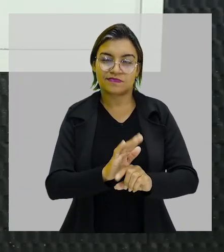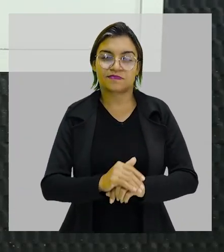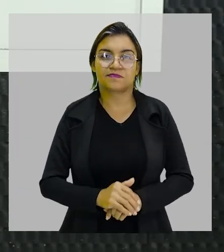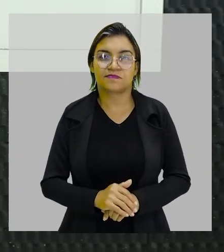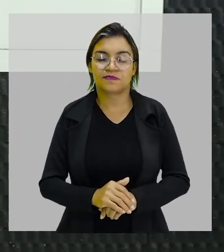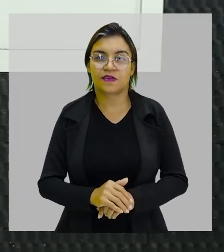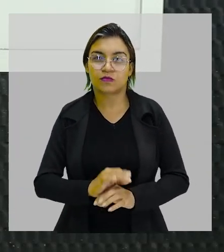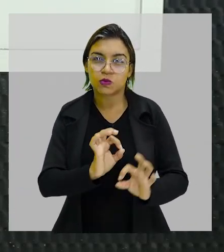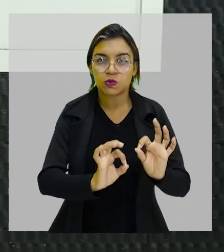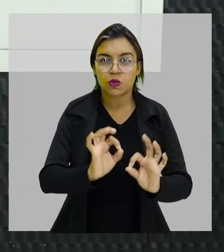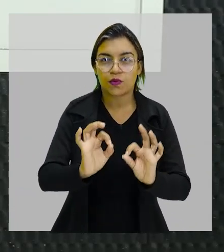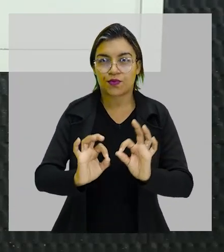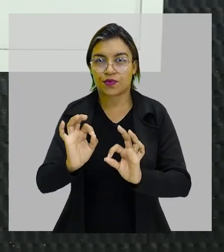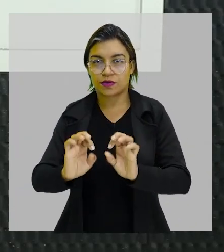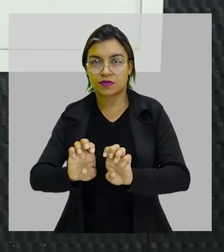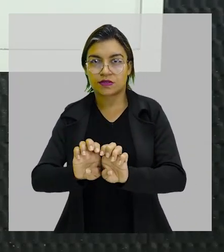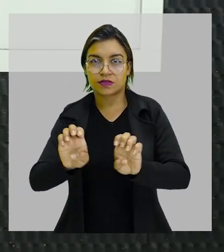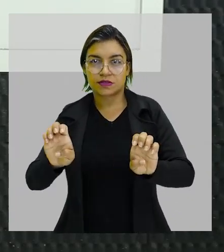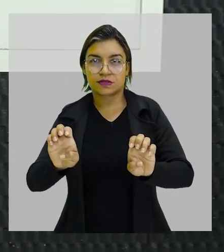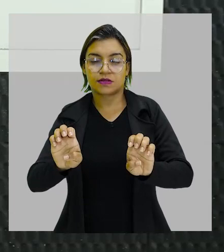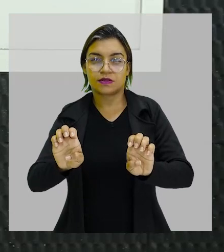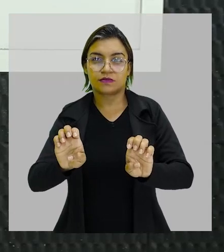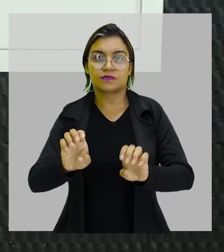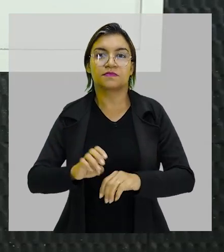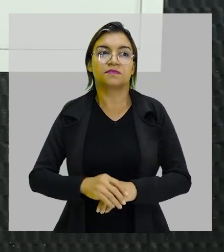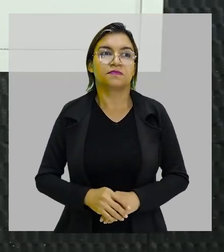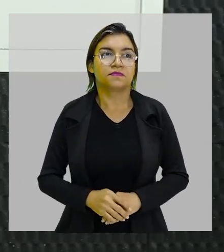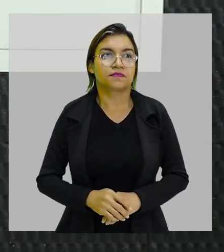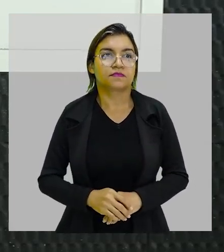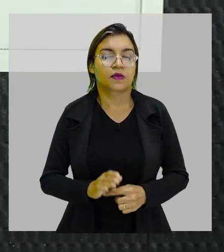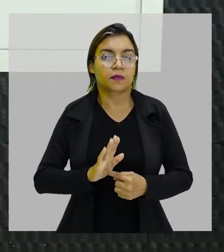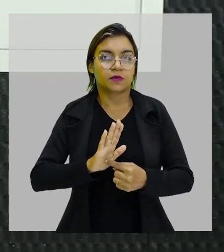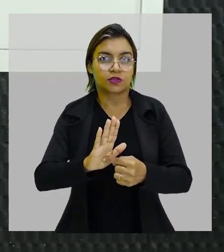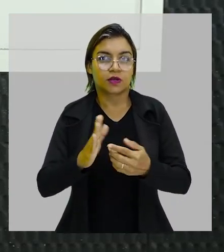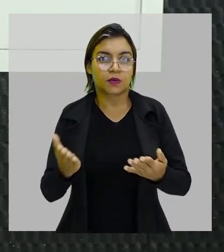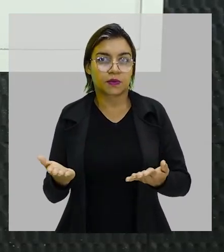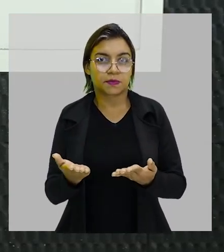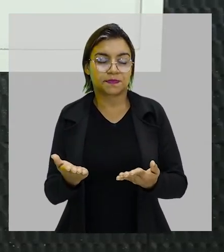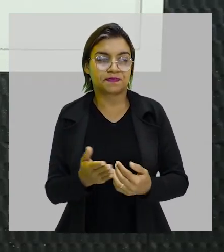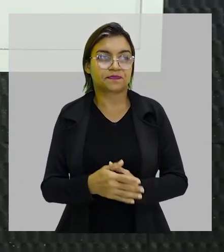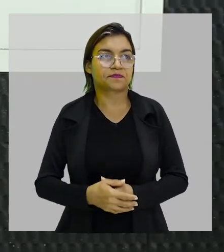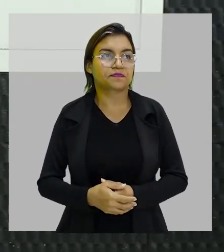é a equação de Clapeyron, ok? Que é o seguinte, né?